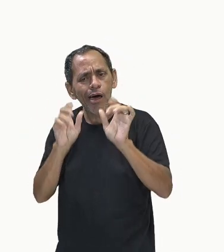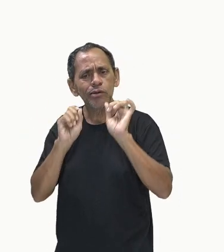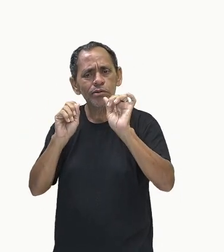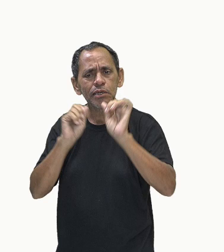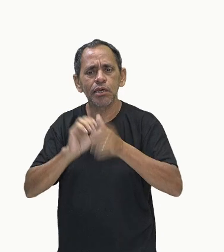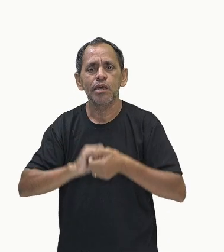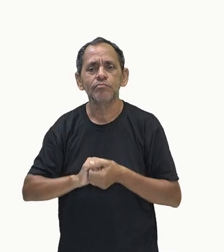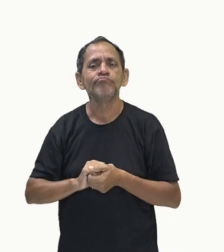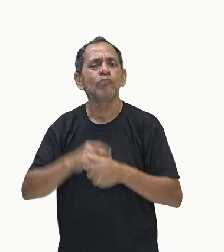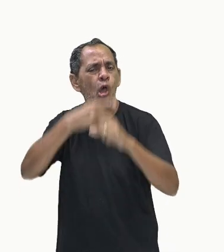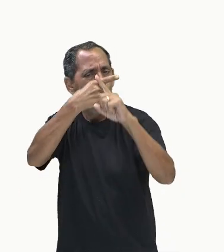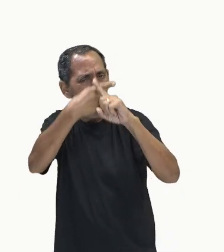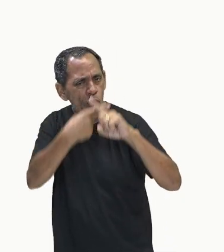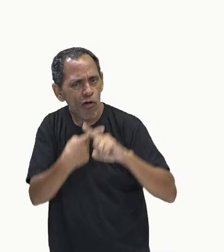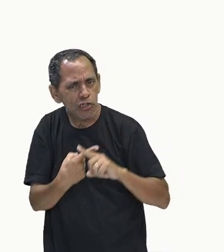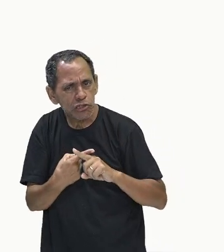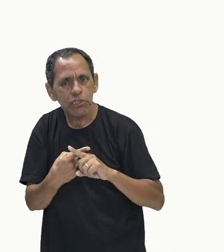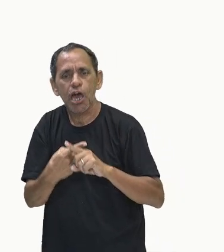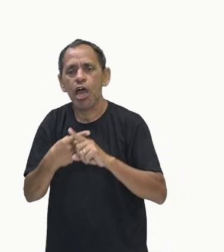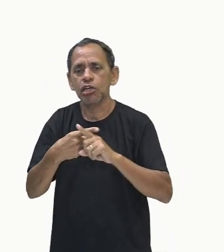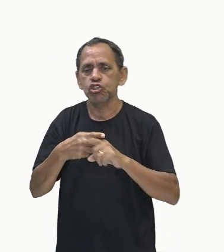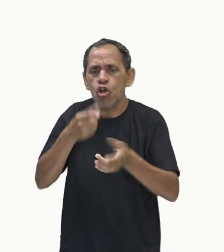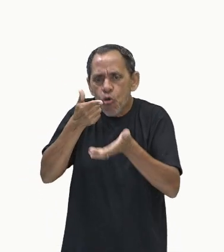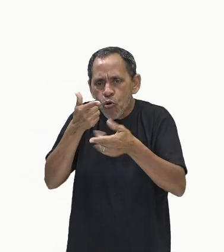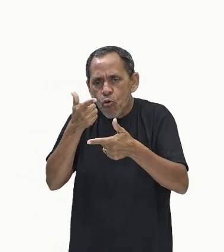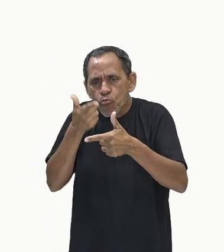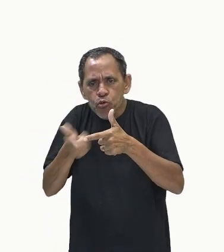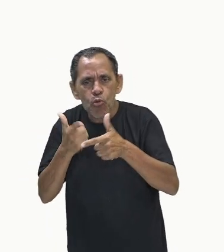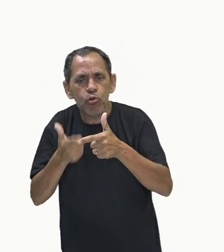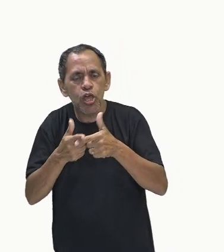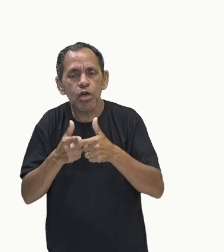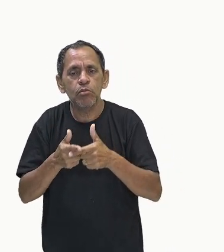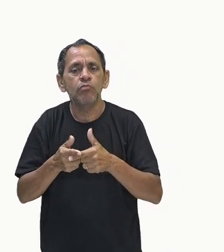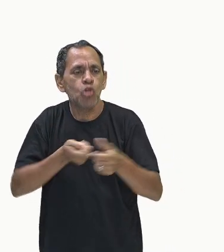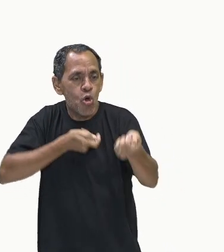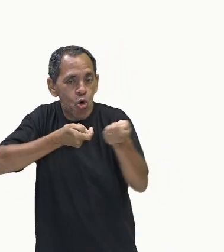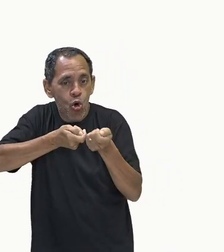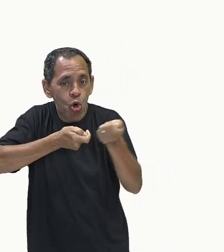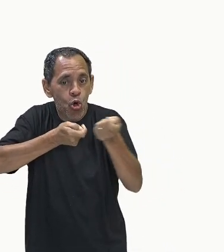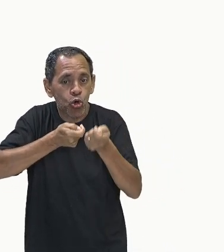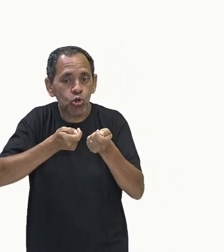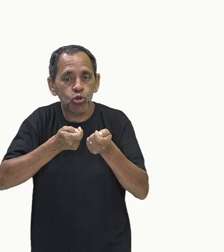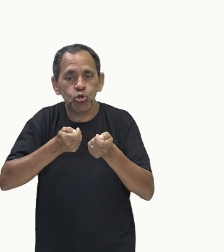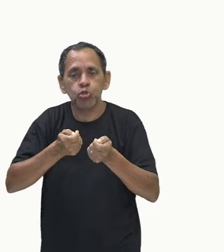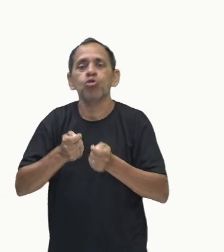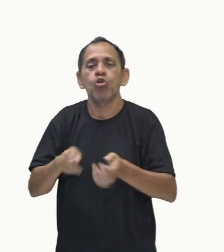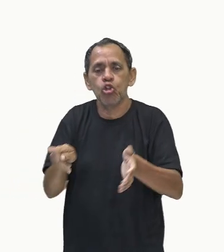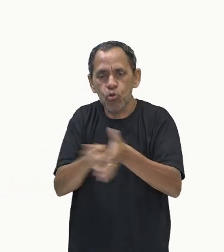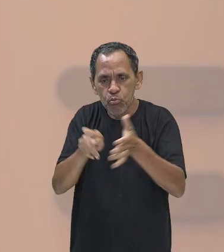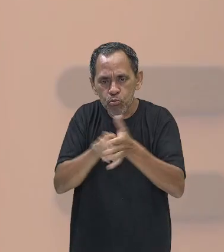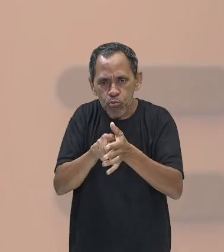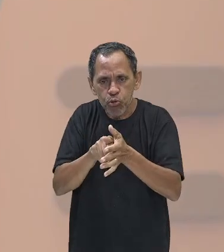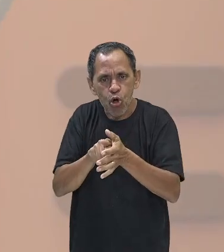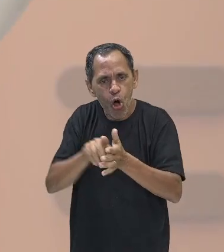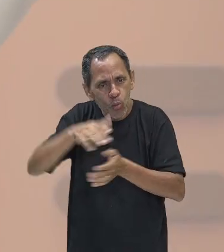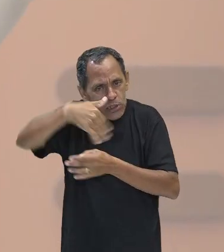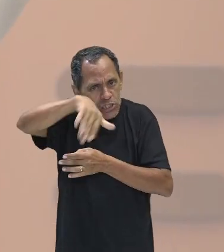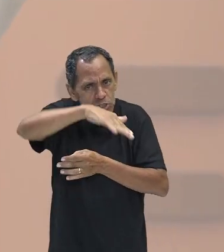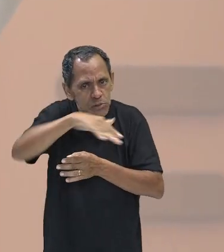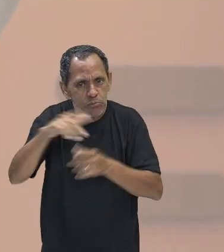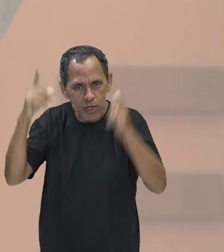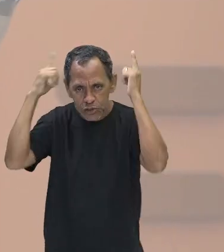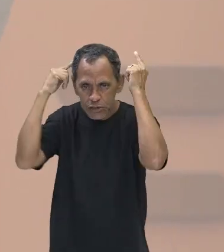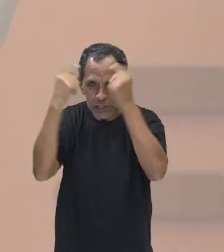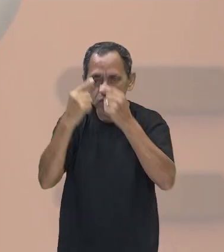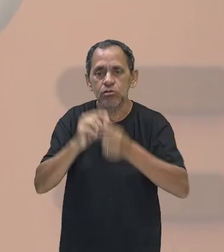A rivalidade, o controle, então, aí do mundo grego, tá? Então, percebe?